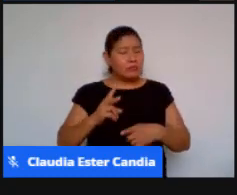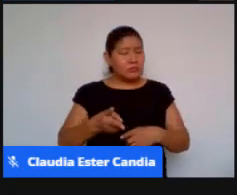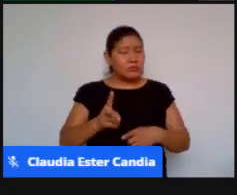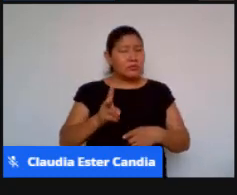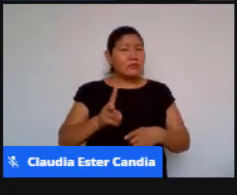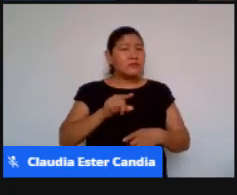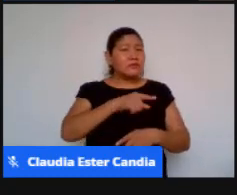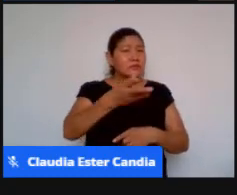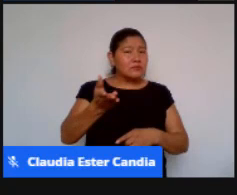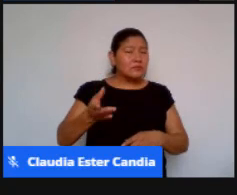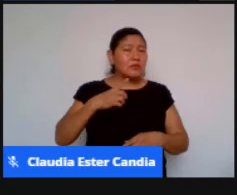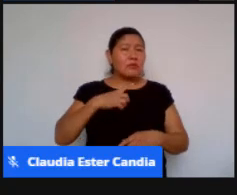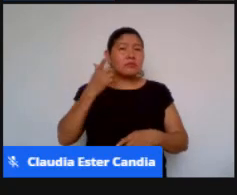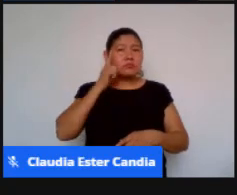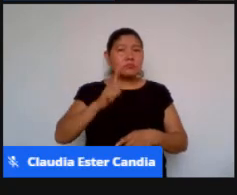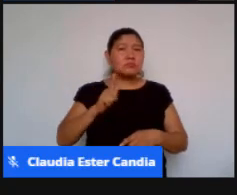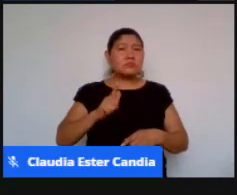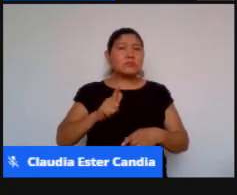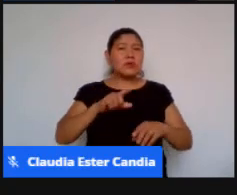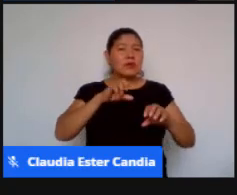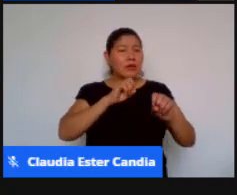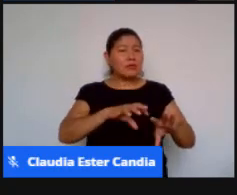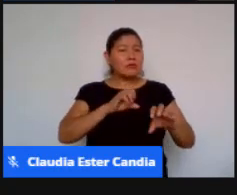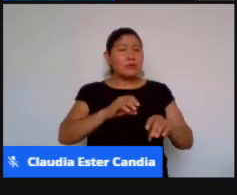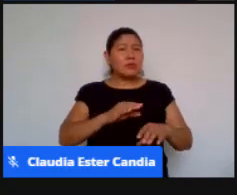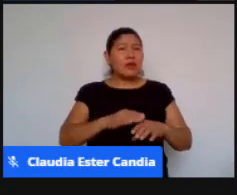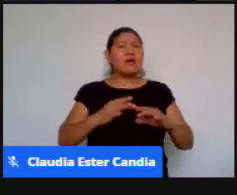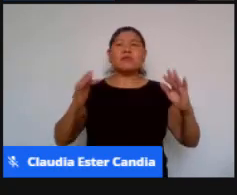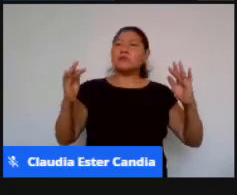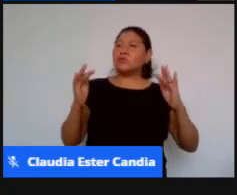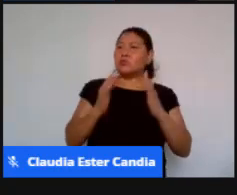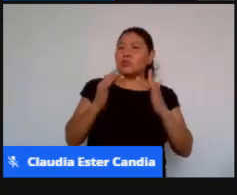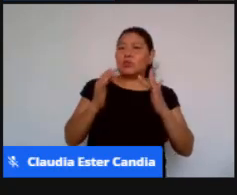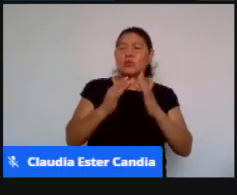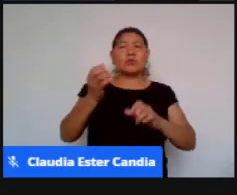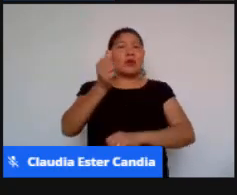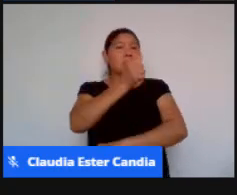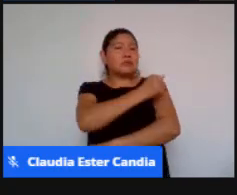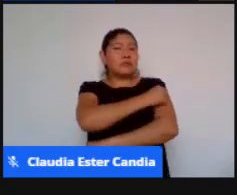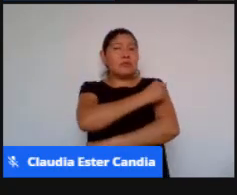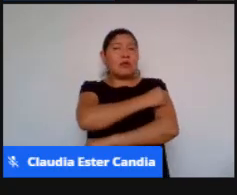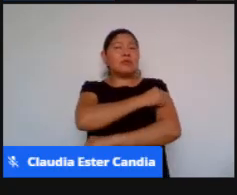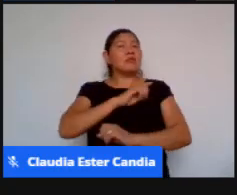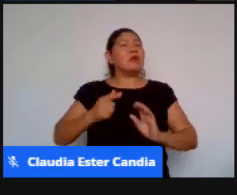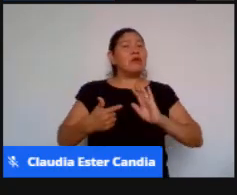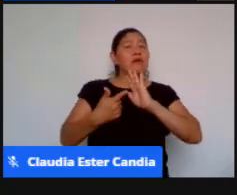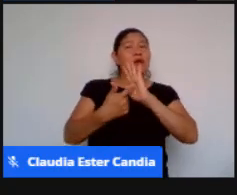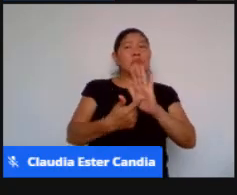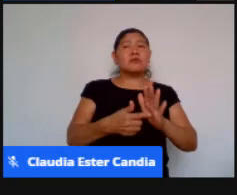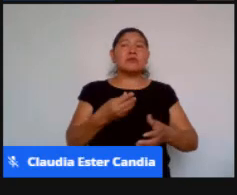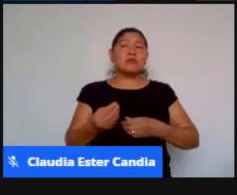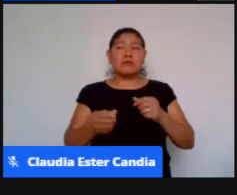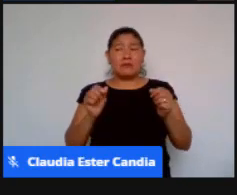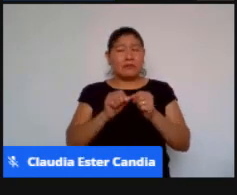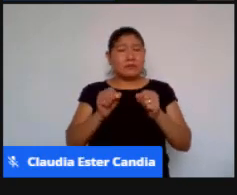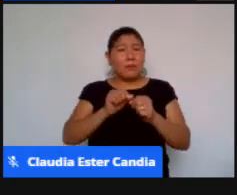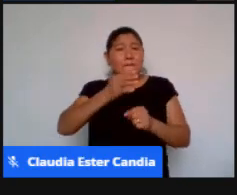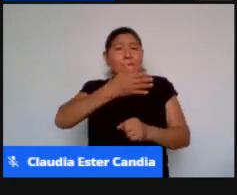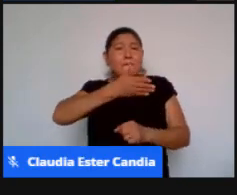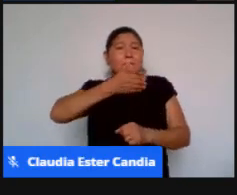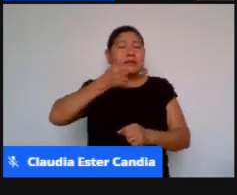vocês entram em contato com a meninada e que vocês conseguem aí fazer o trabalho da melhor forma possível, né?